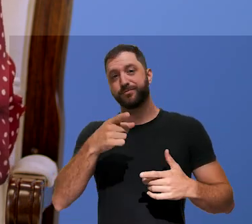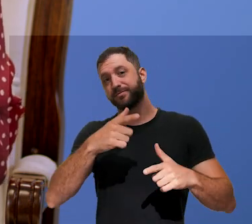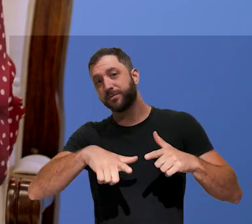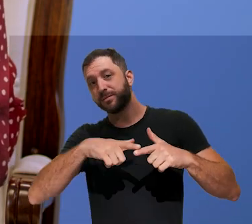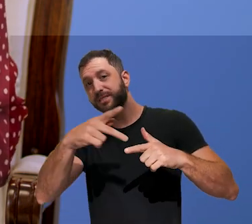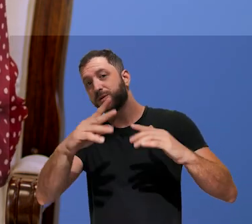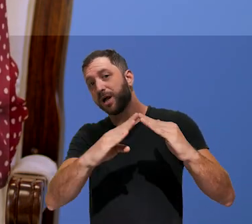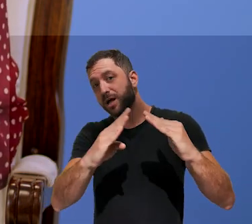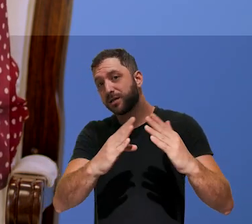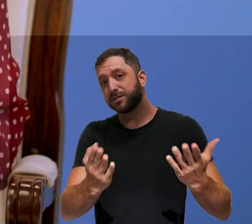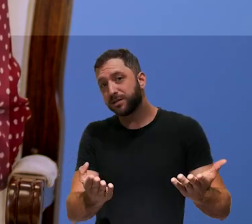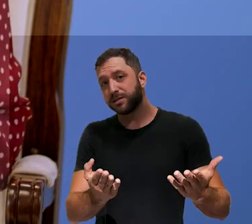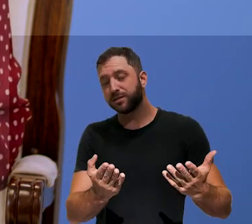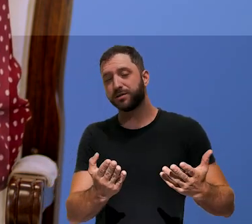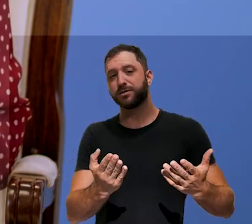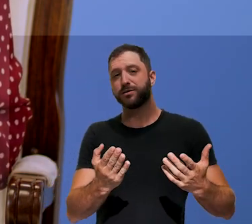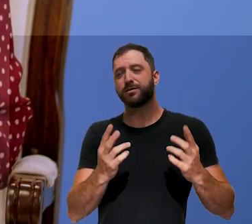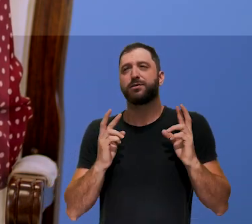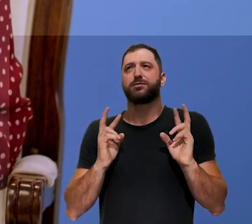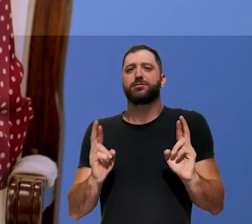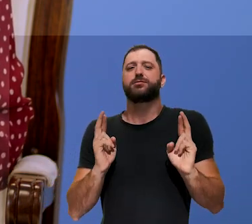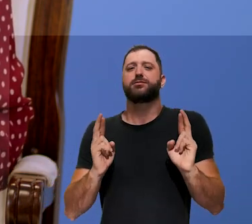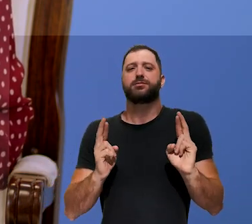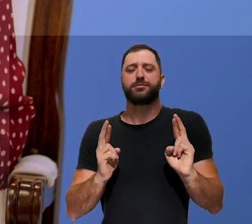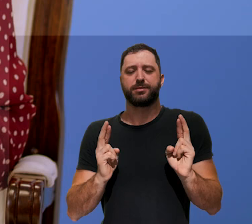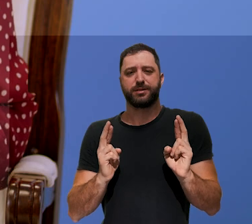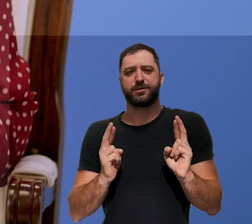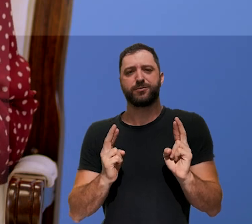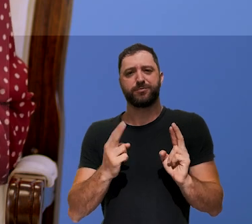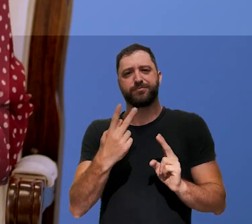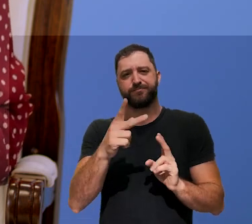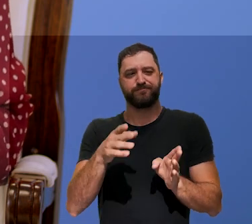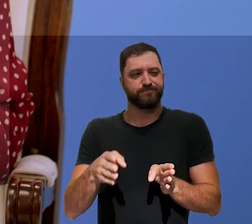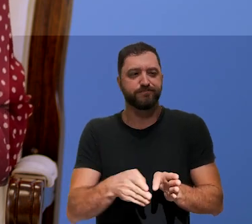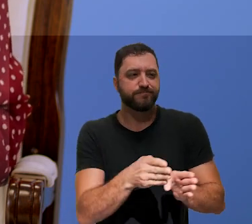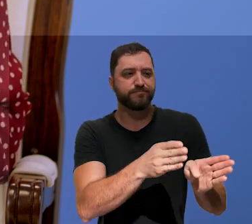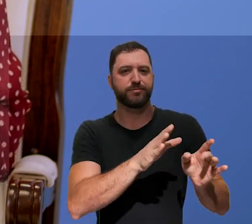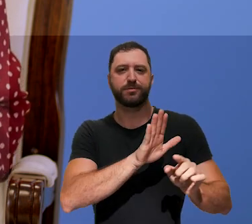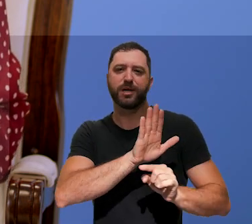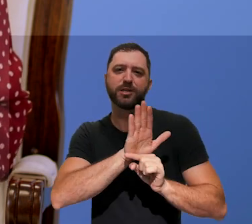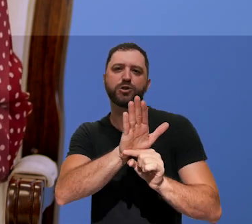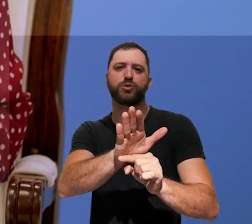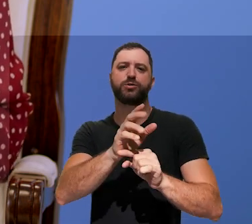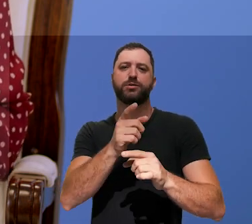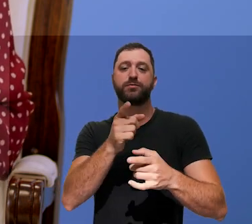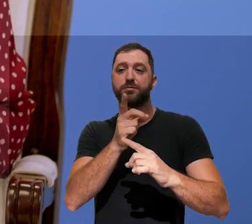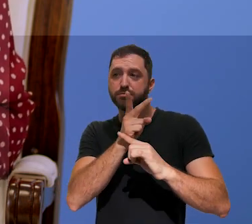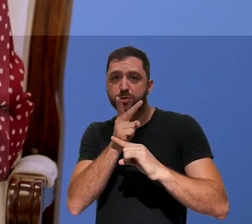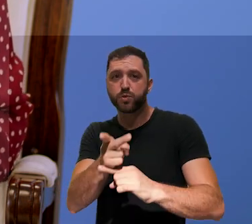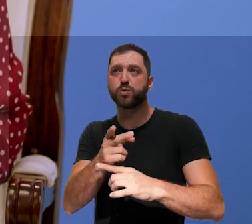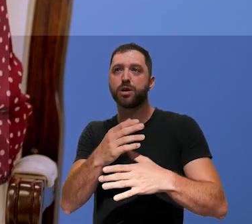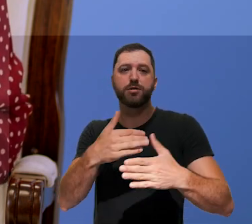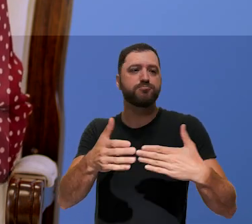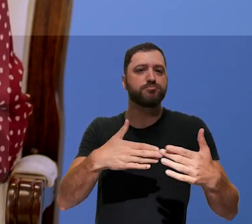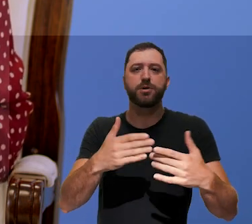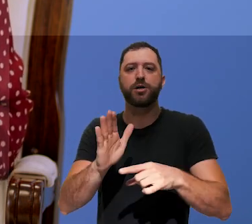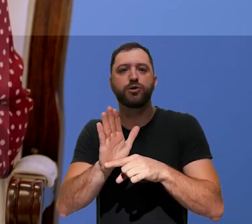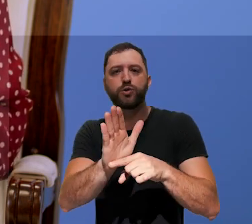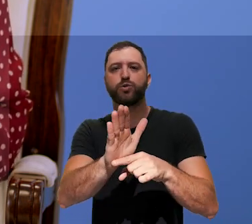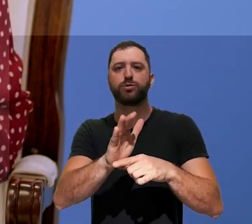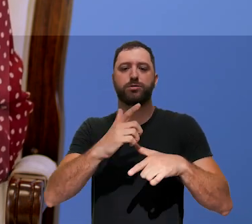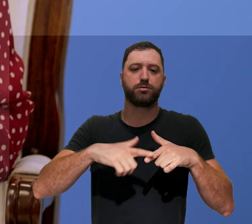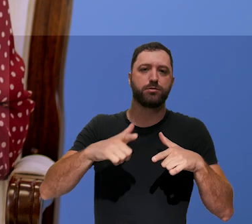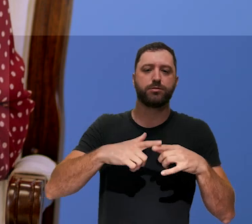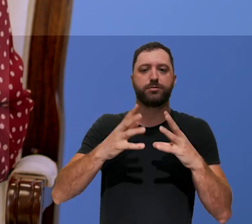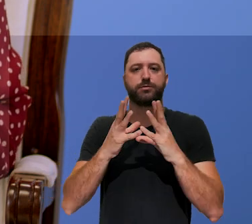você está passando aí em casa, que a gente espera de verdade que agora você tenha um caminho, tenha um norte para poder buscar ajuda e sair